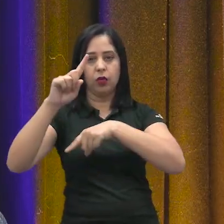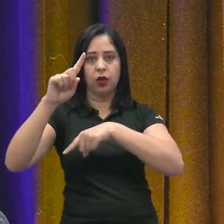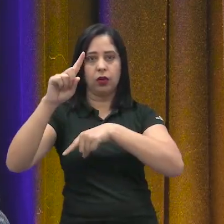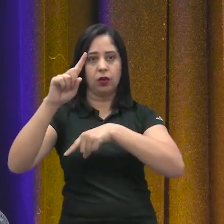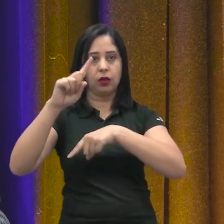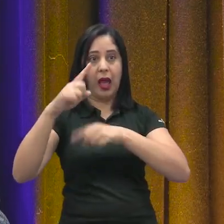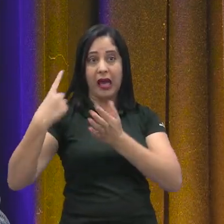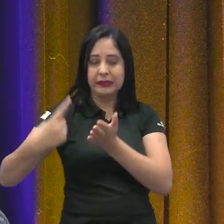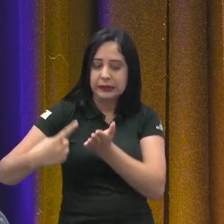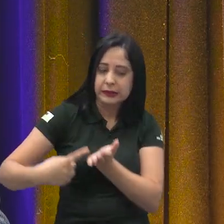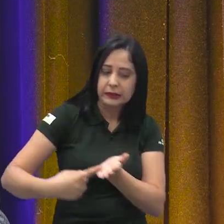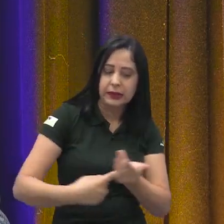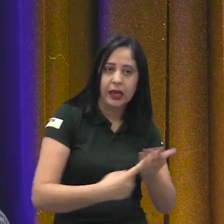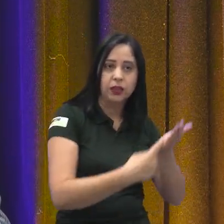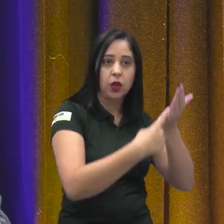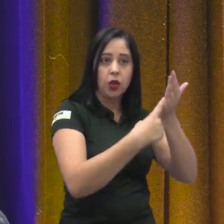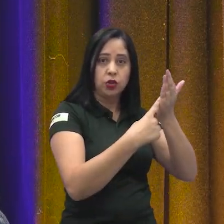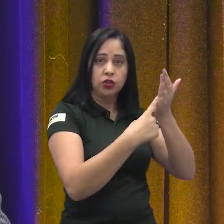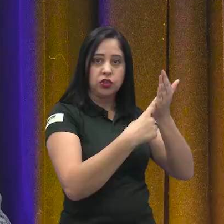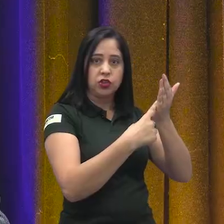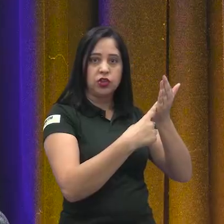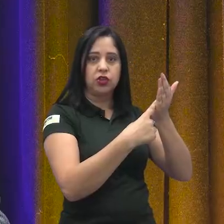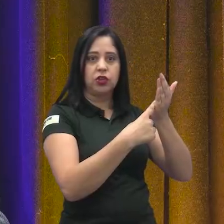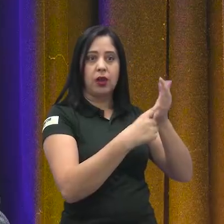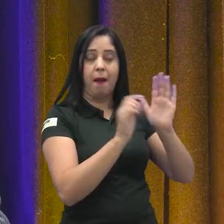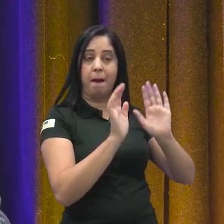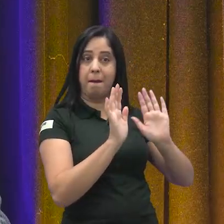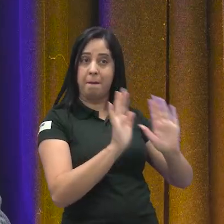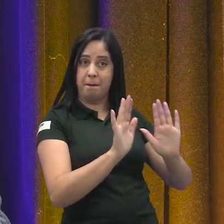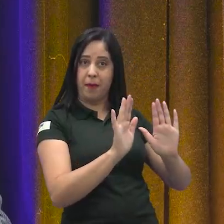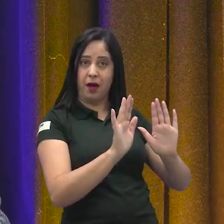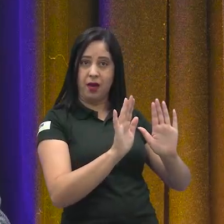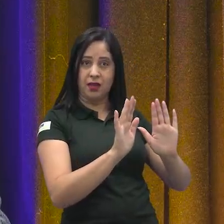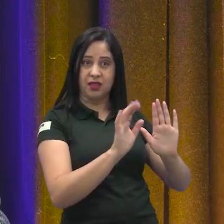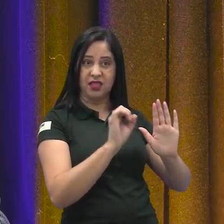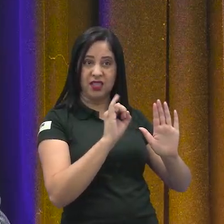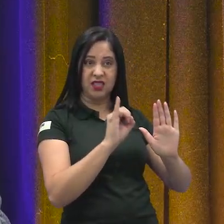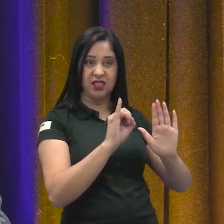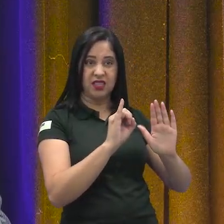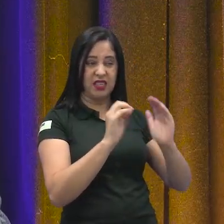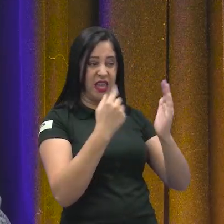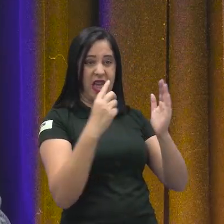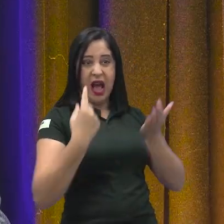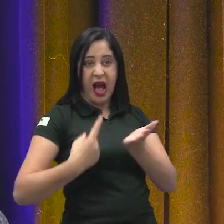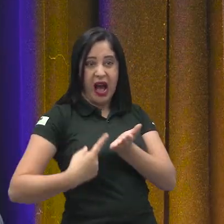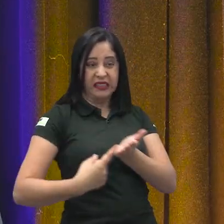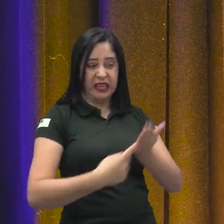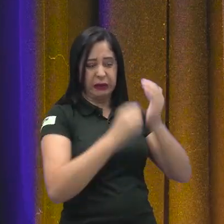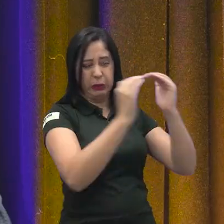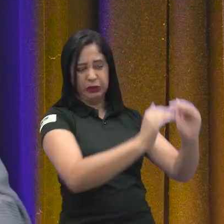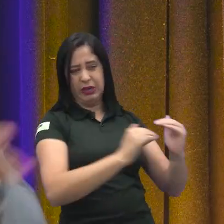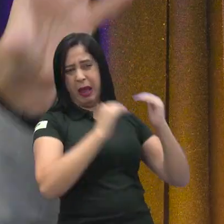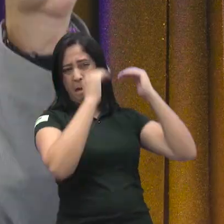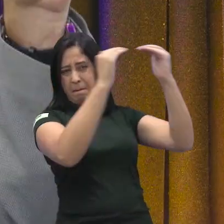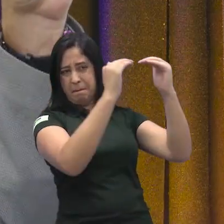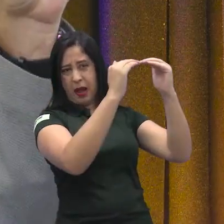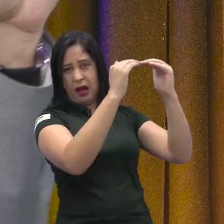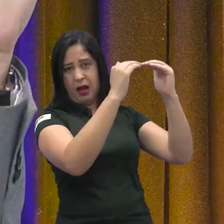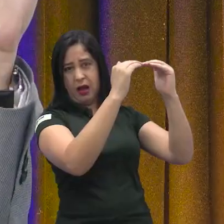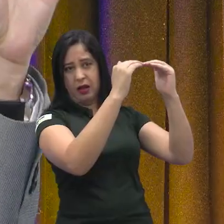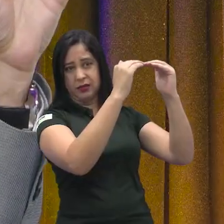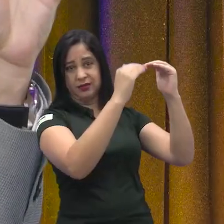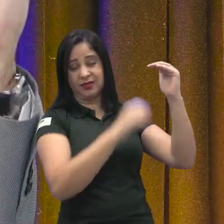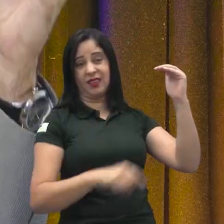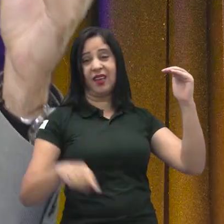vai mudar muita coisa sim, mas ao mesmo tempo que você leva esse pêndulo muito ao extremo da tecnologia, você